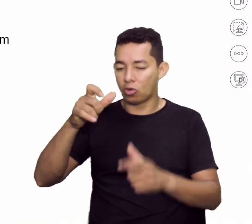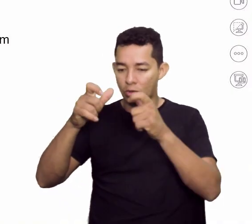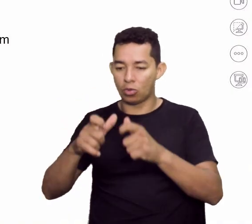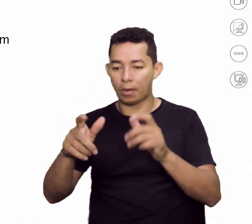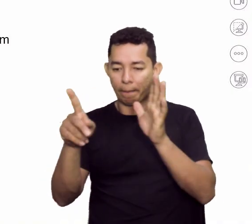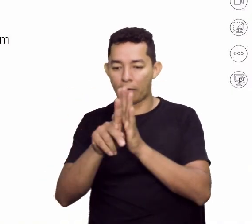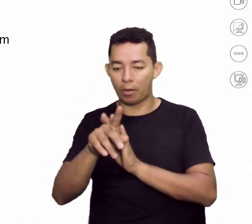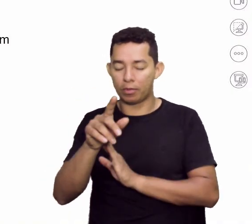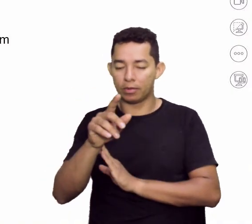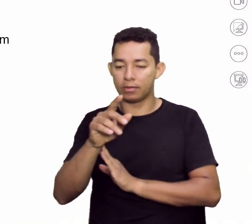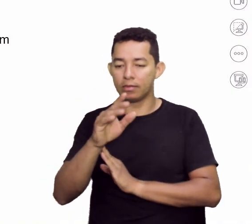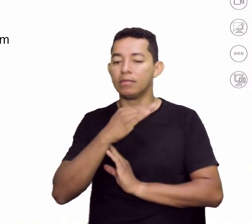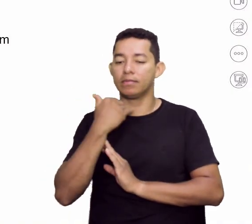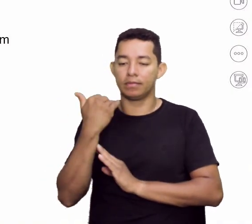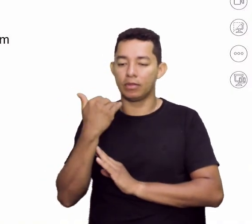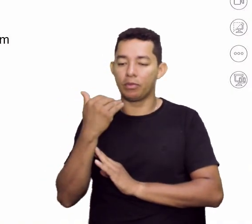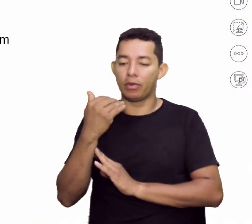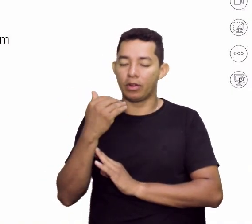lá dentro, tem,